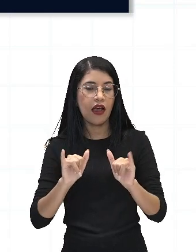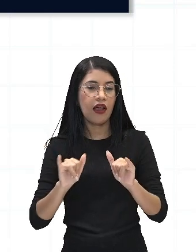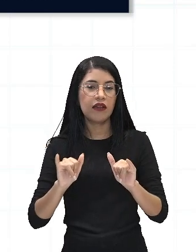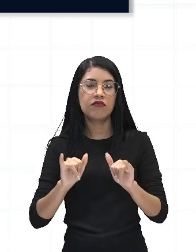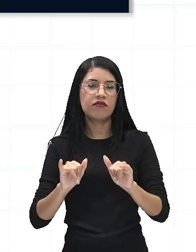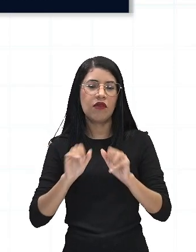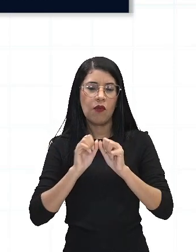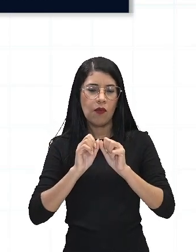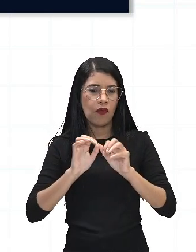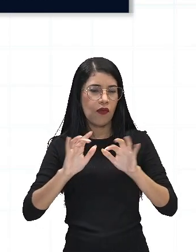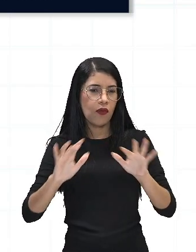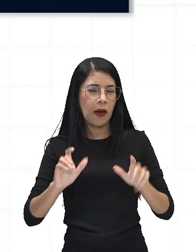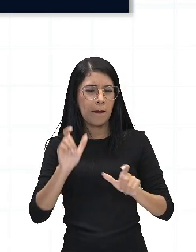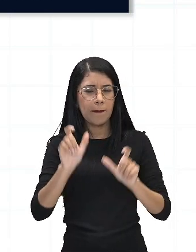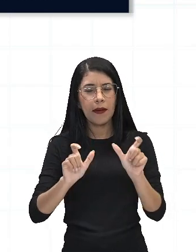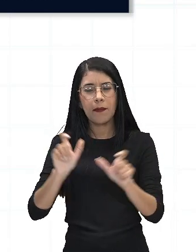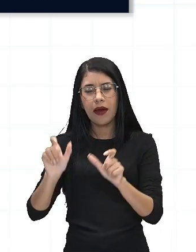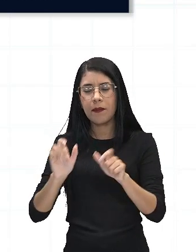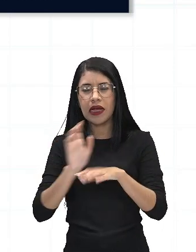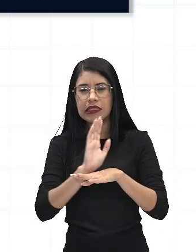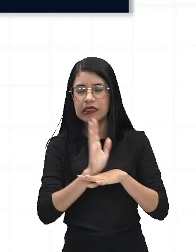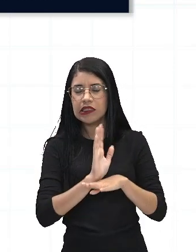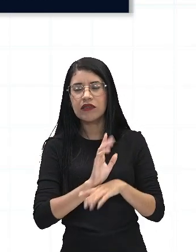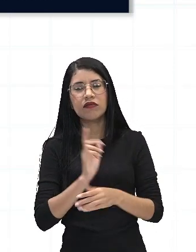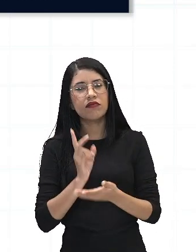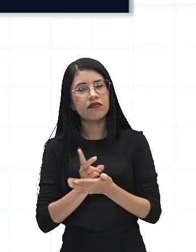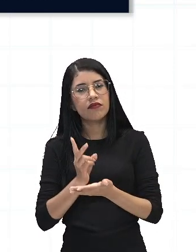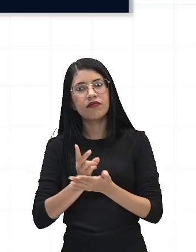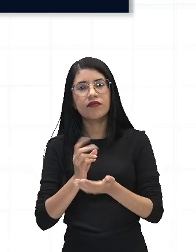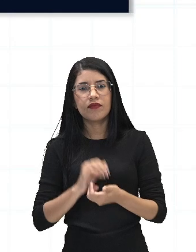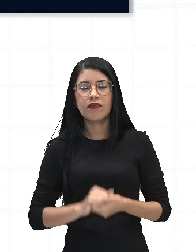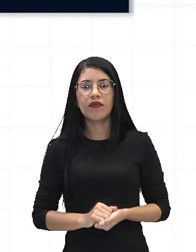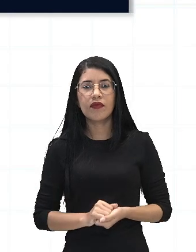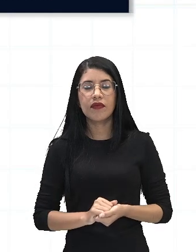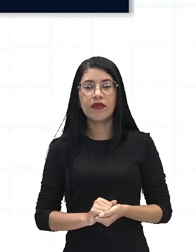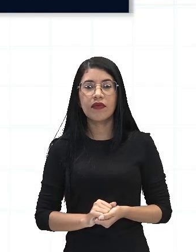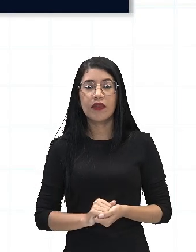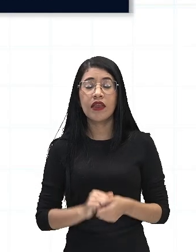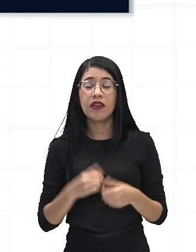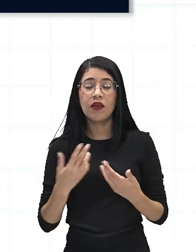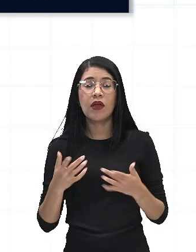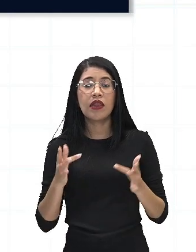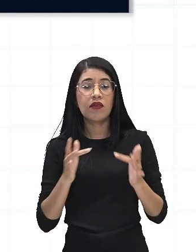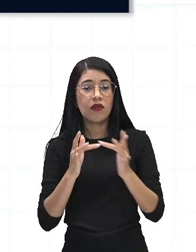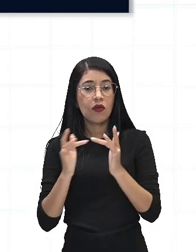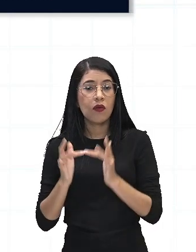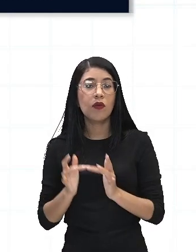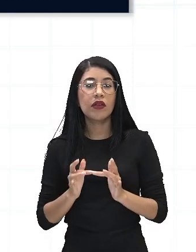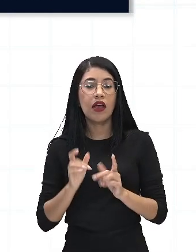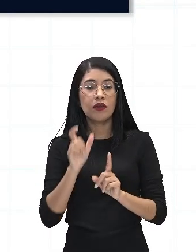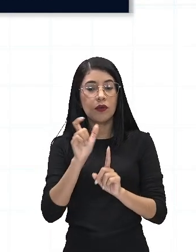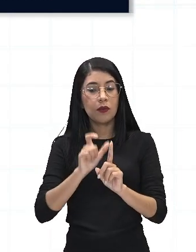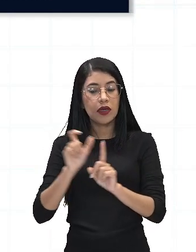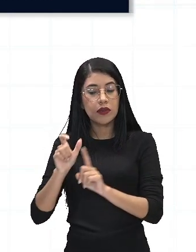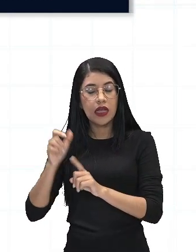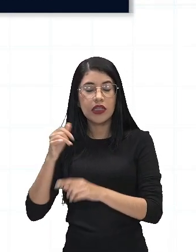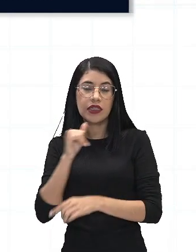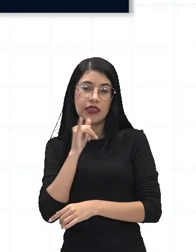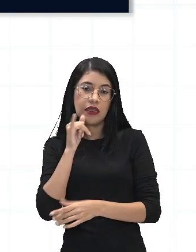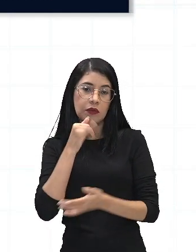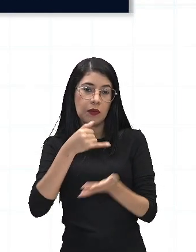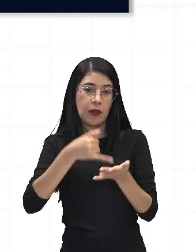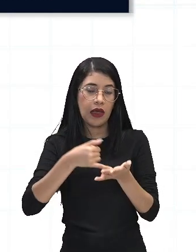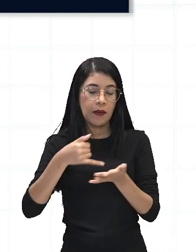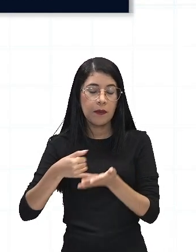divulgadas em massa. Muitas pessoas assistiram essas histórias pela TV e acabaram tendo contato com essas figuras do Saci, da